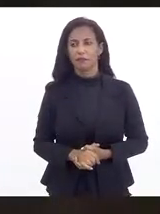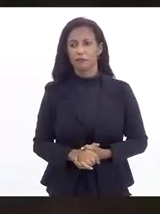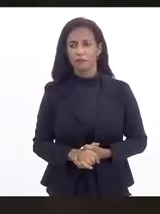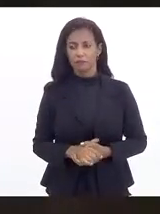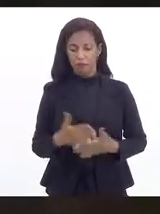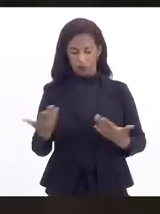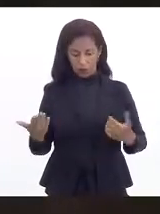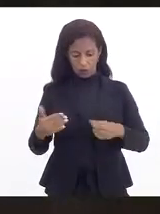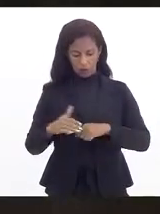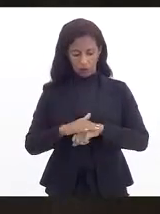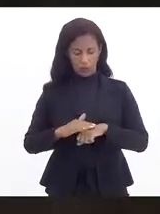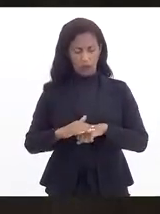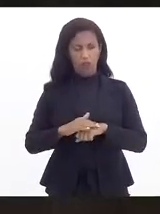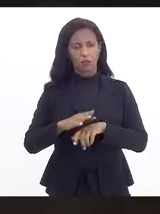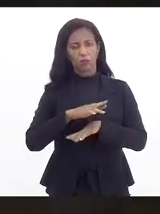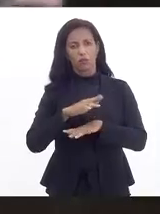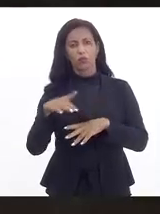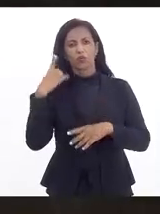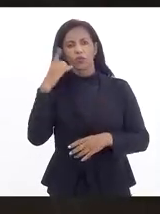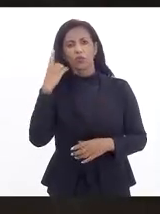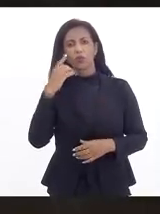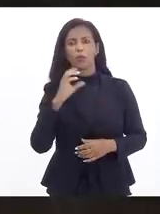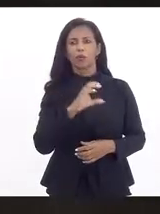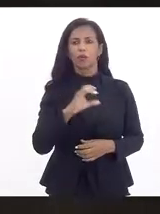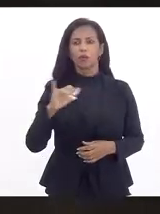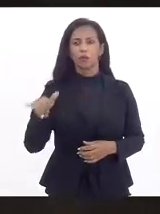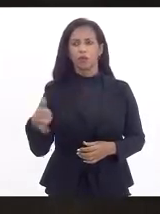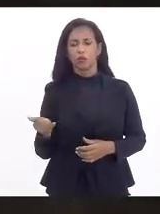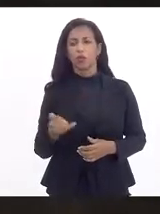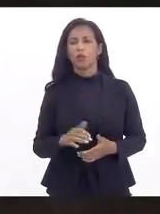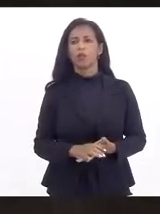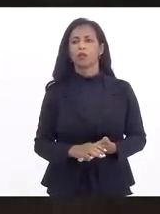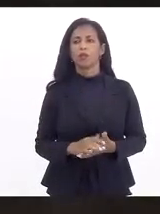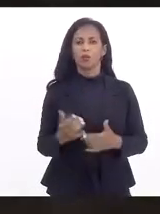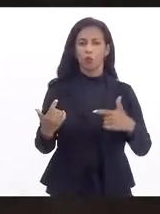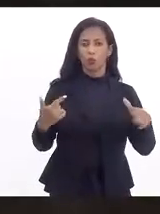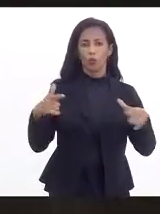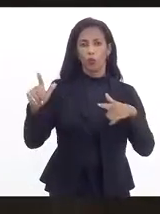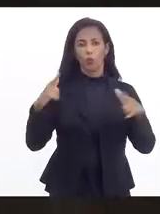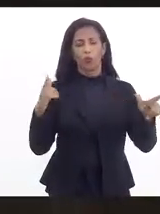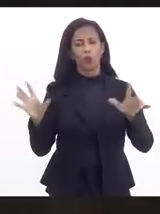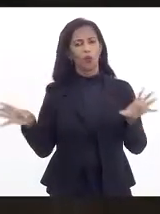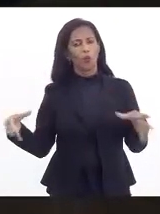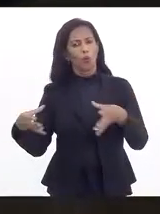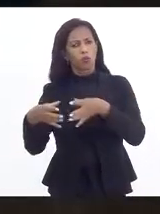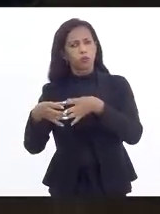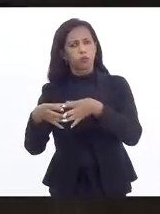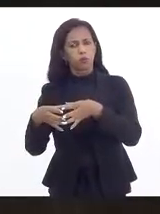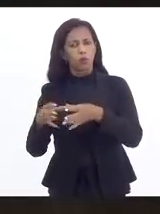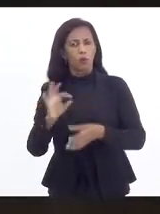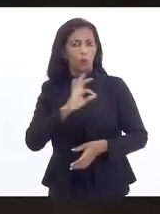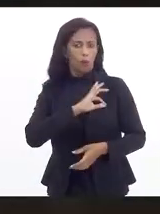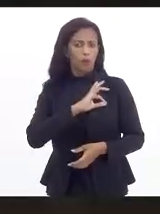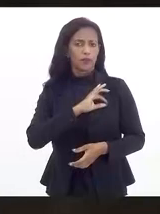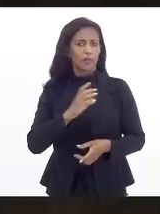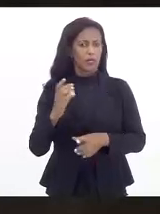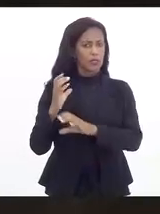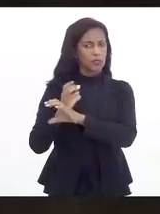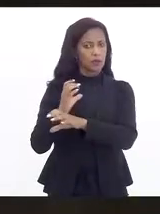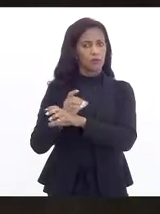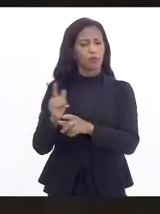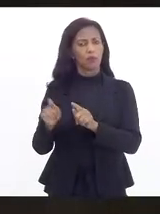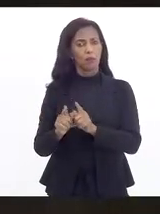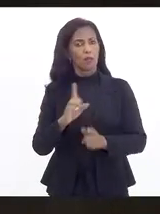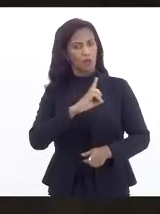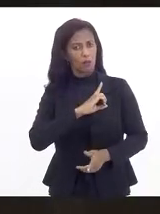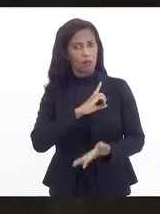gente estava conversando aqui com vários deputados, com o presidente da CCJ, o deputado Márcio Pacheco, com policiais civis, a própria deputada Marta